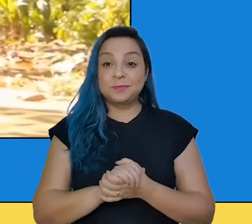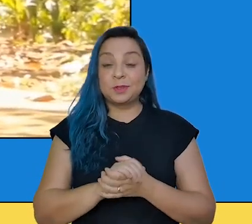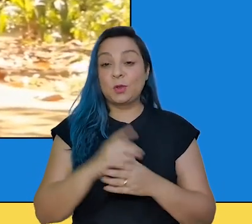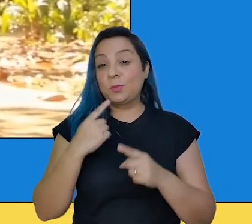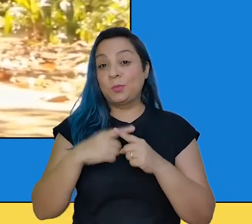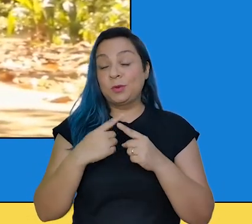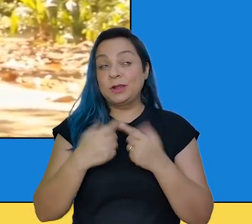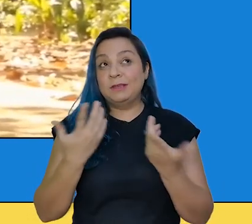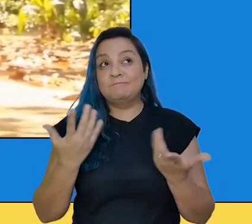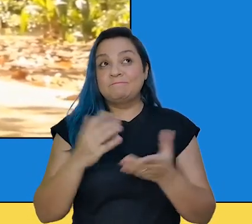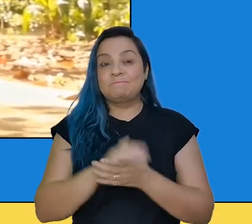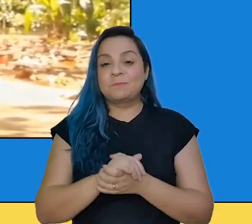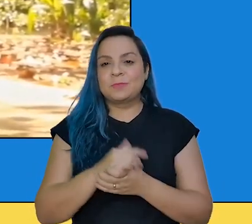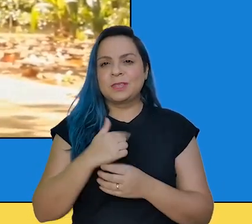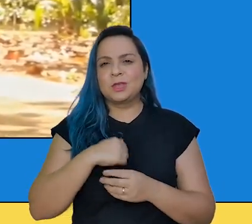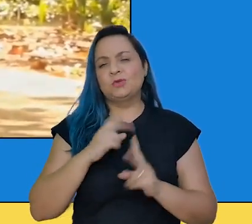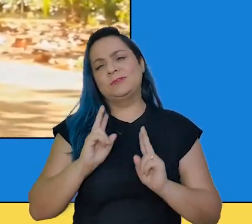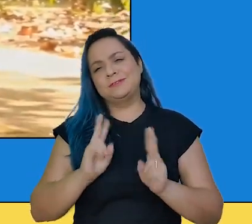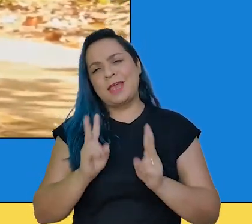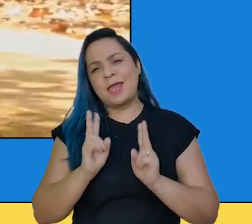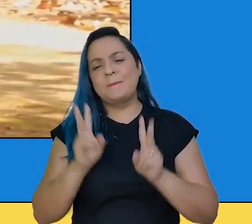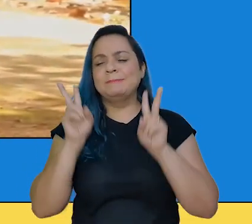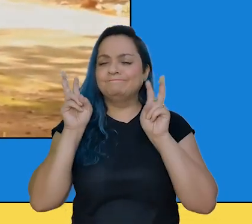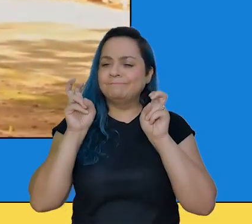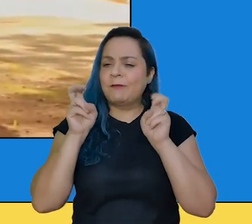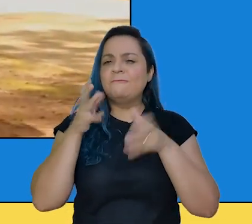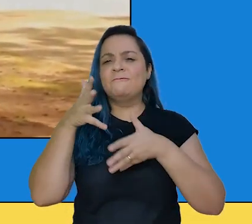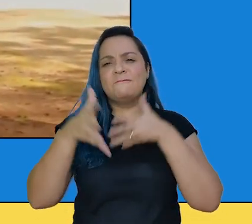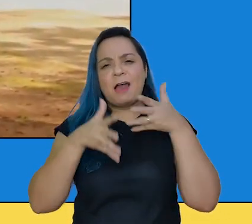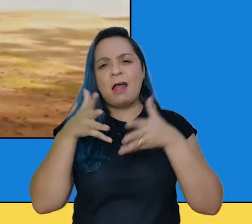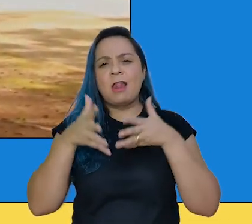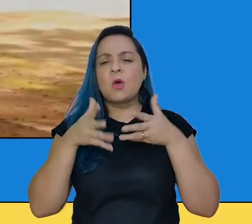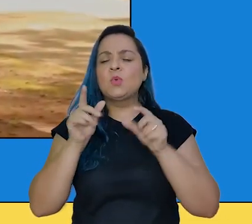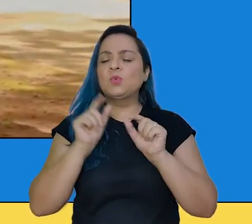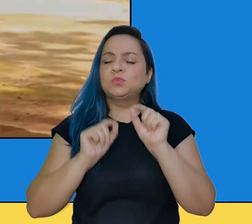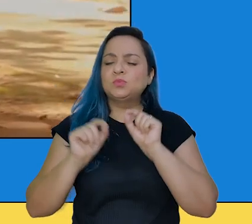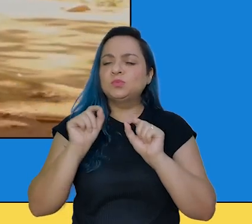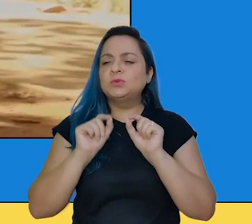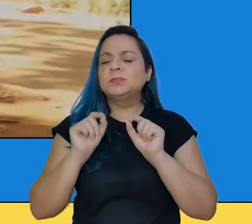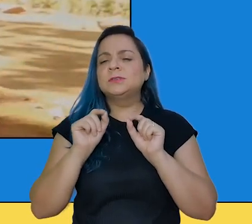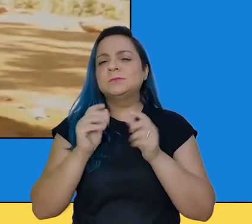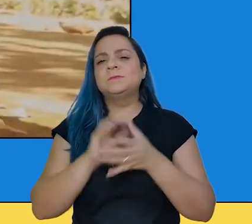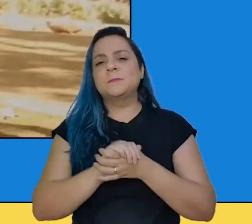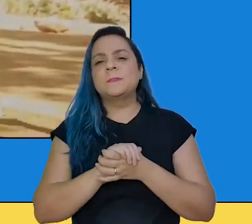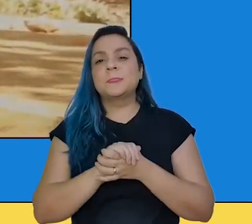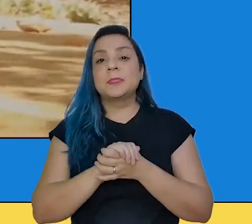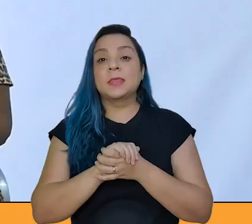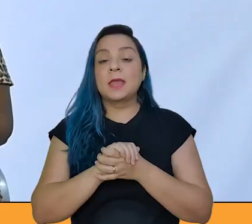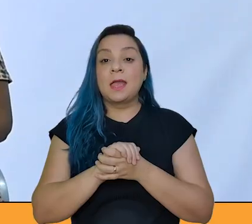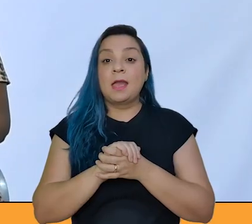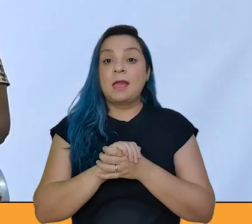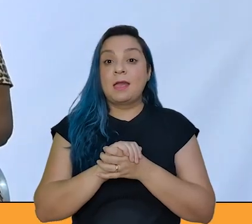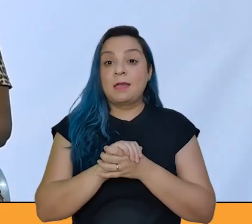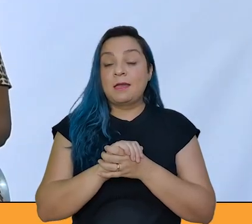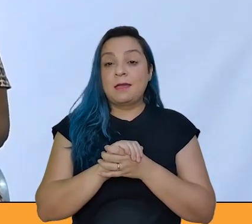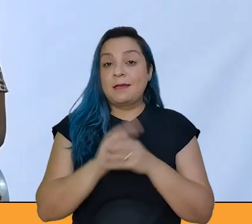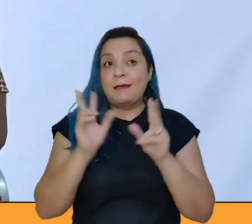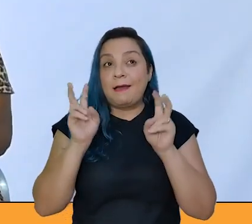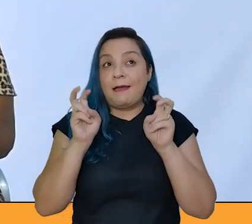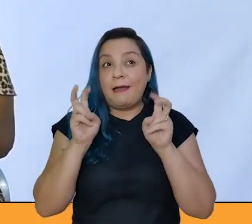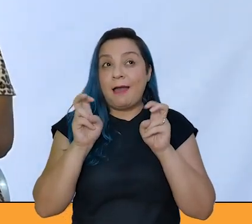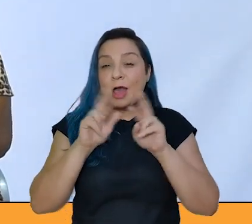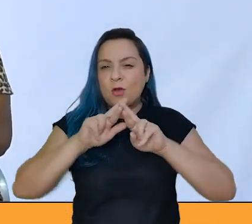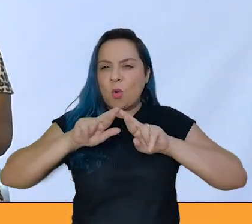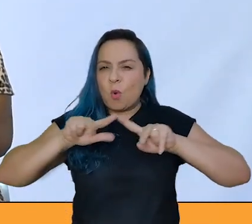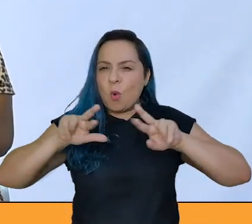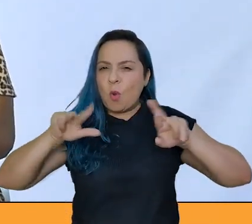que vem muito à tona. Acabo falando bastante quando eu vou fazer algum trabalho, alguma fala, alguma mediação, que é sobre a discussão